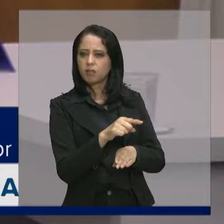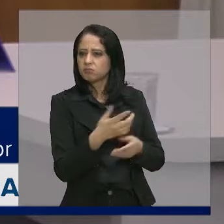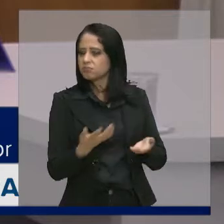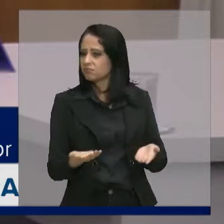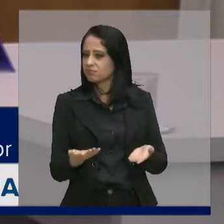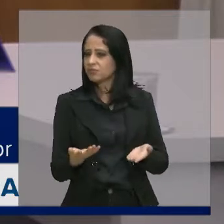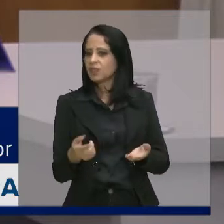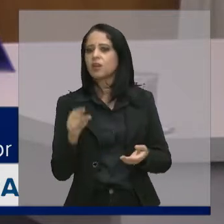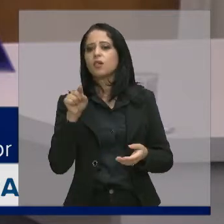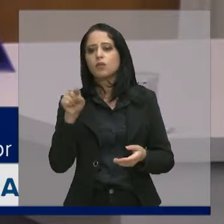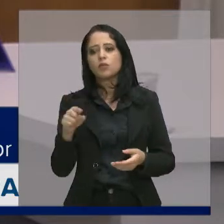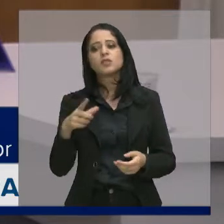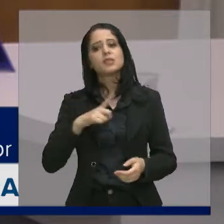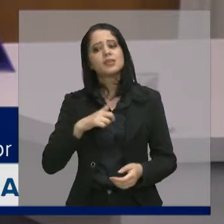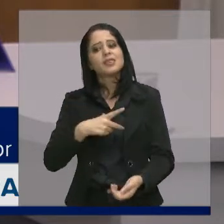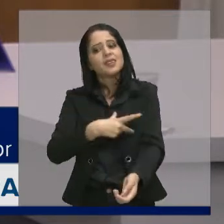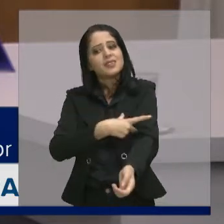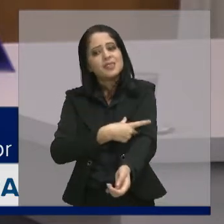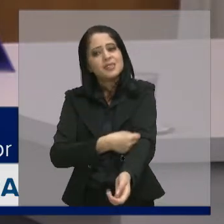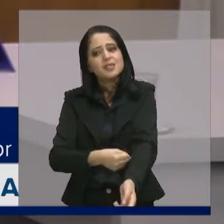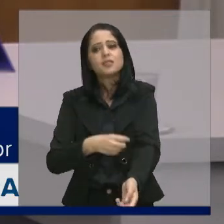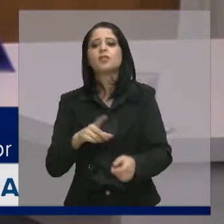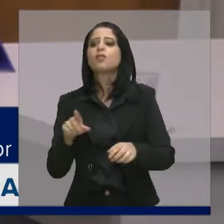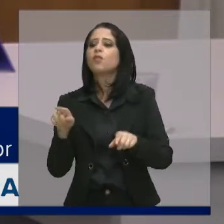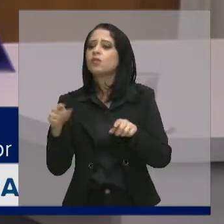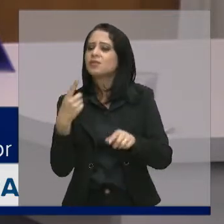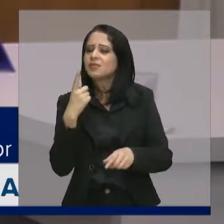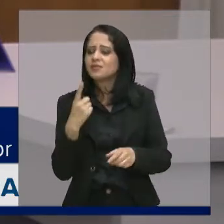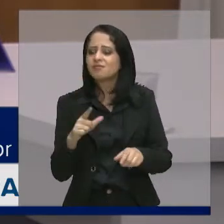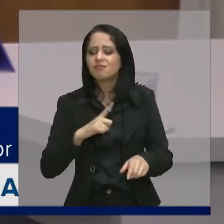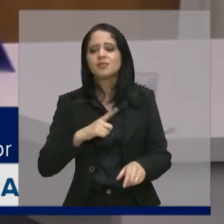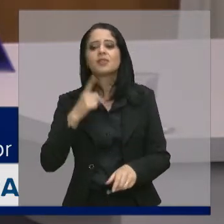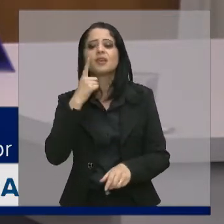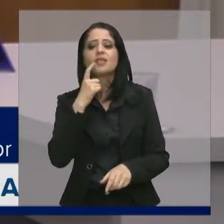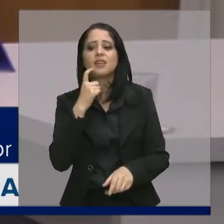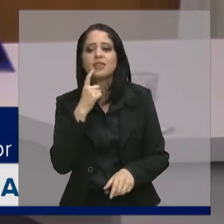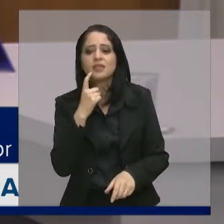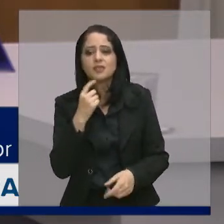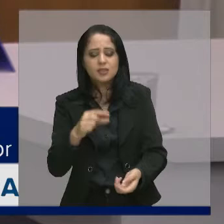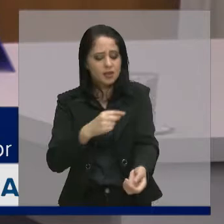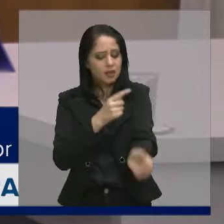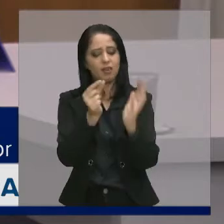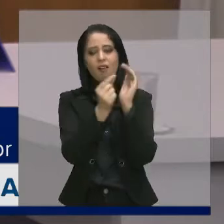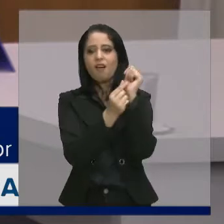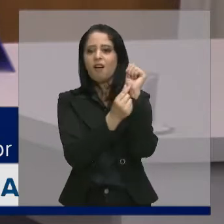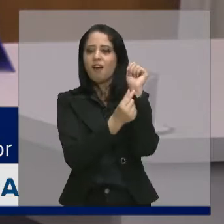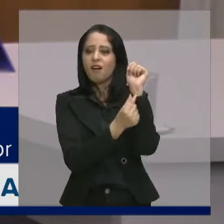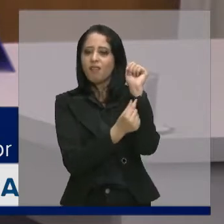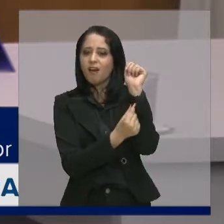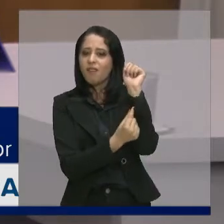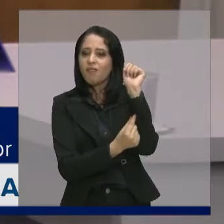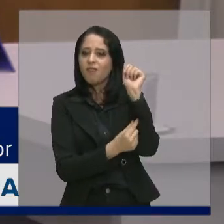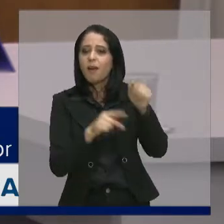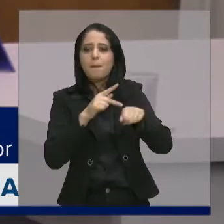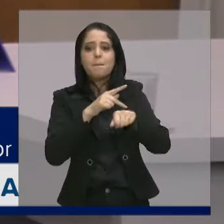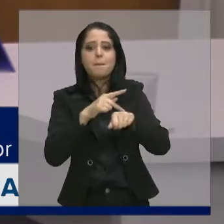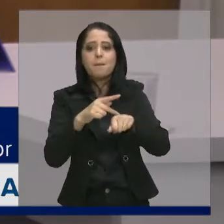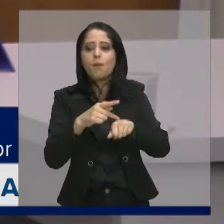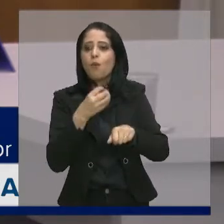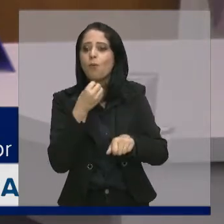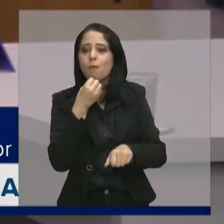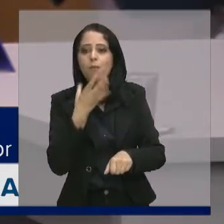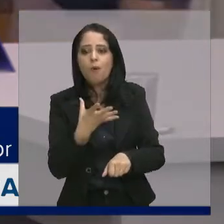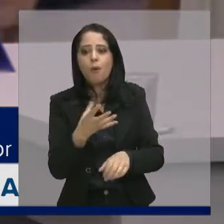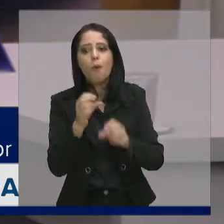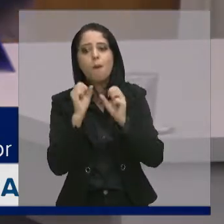mas você tem o sangue, que ali é um sangue puro, um sangue bom, que